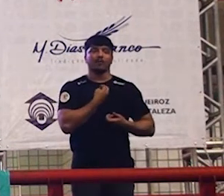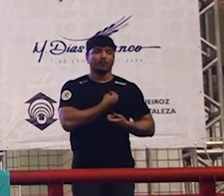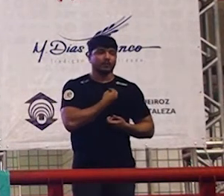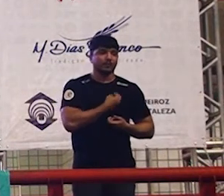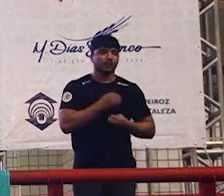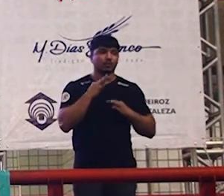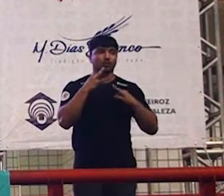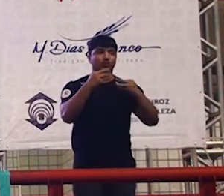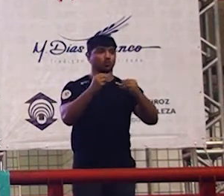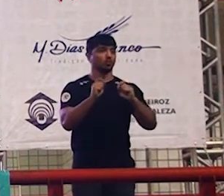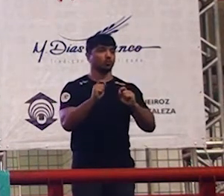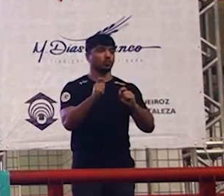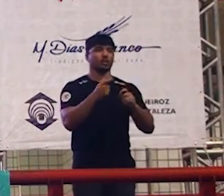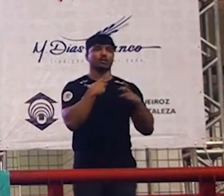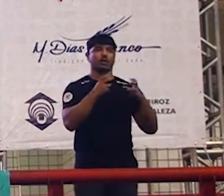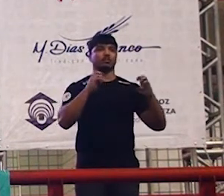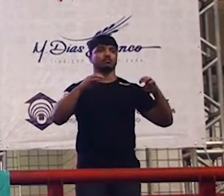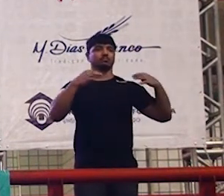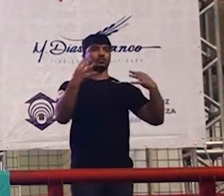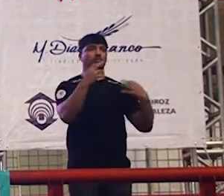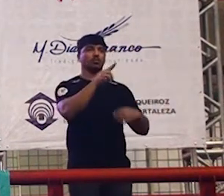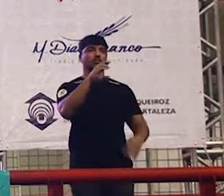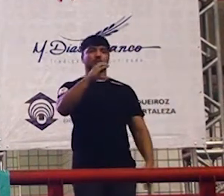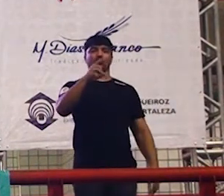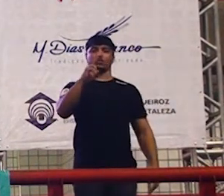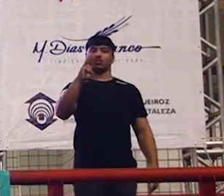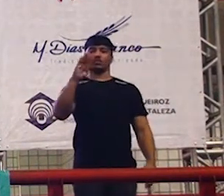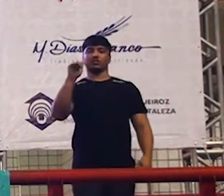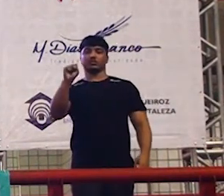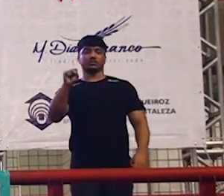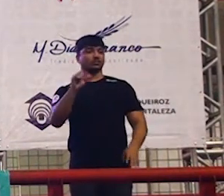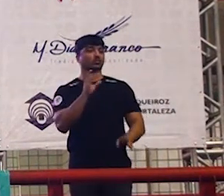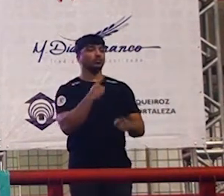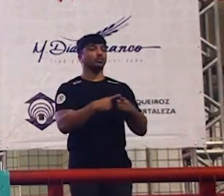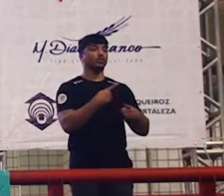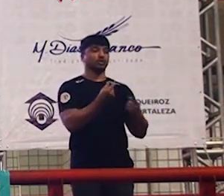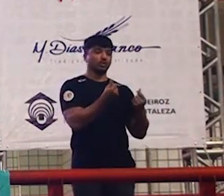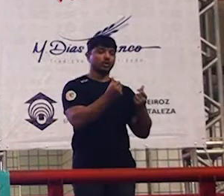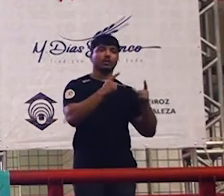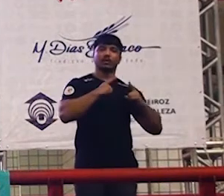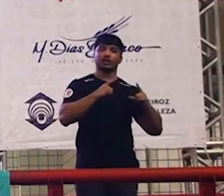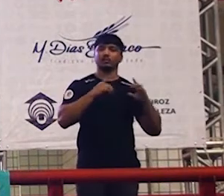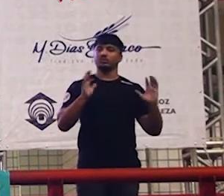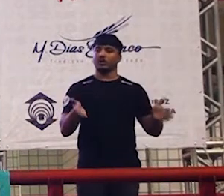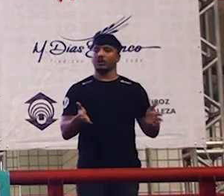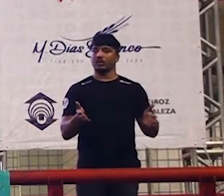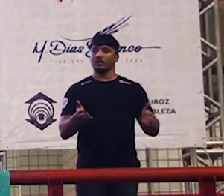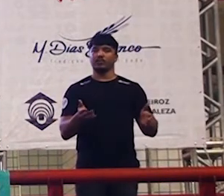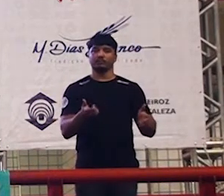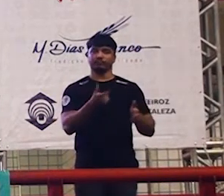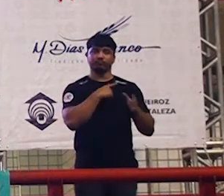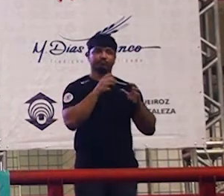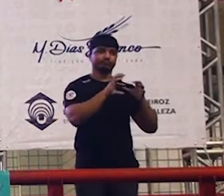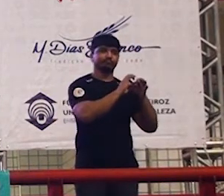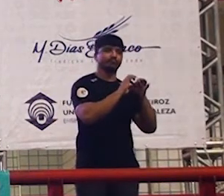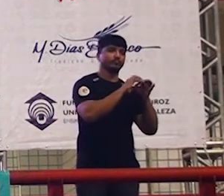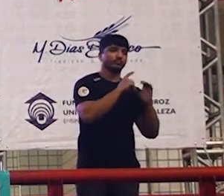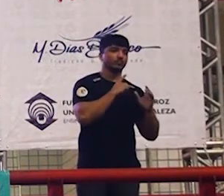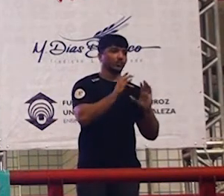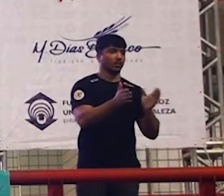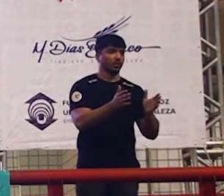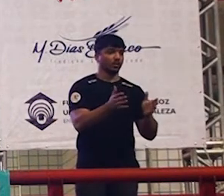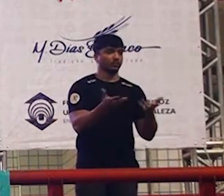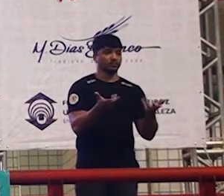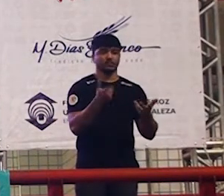dada pela família, é dar status ao nome dos Cubas, porque dinheiro ele já tem. É uma família de novos ricos.